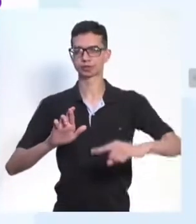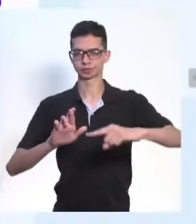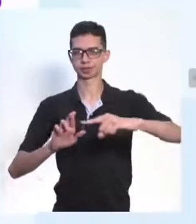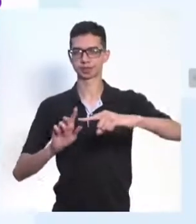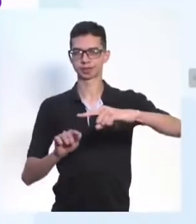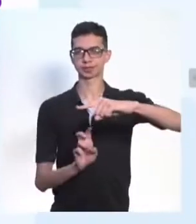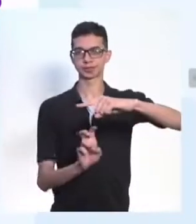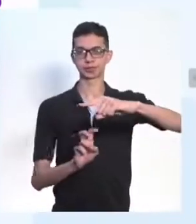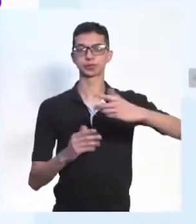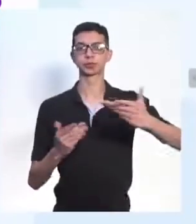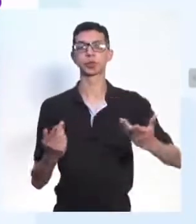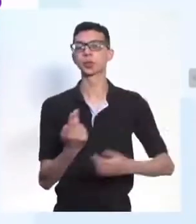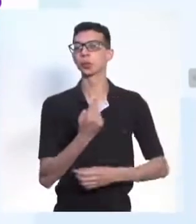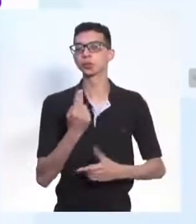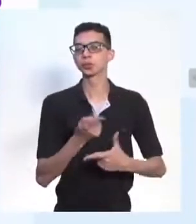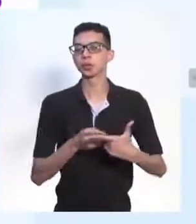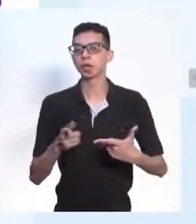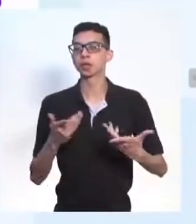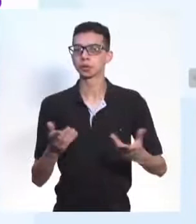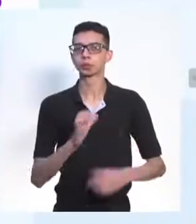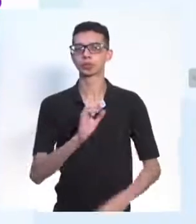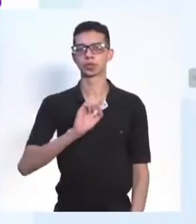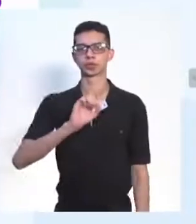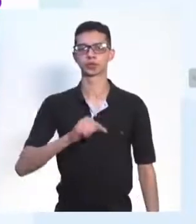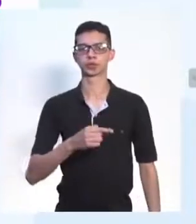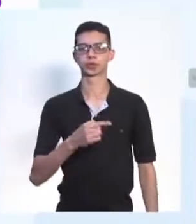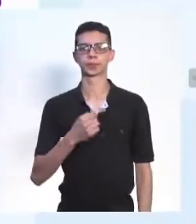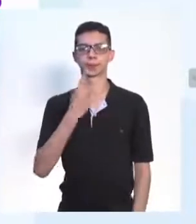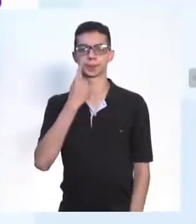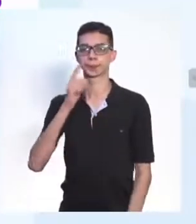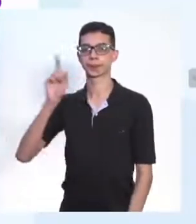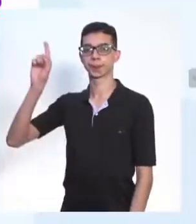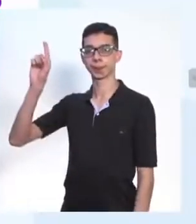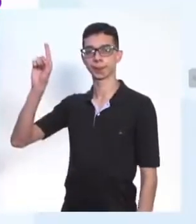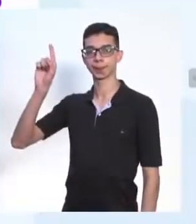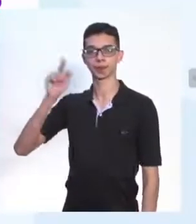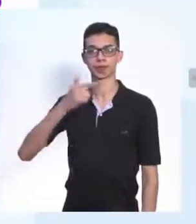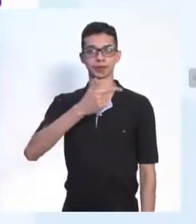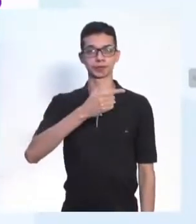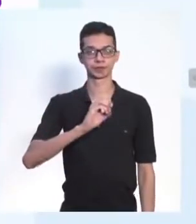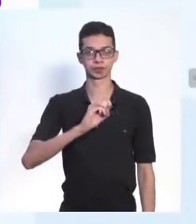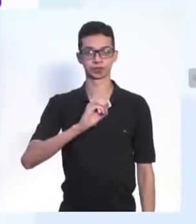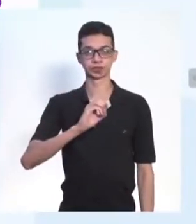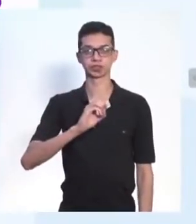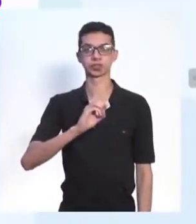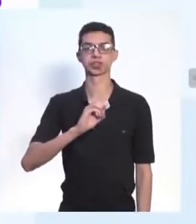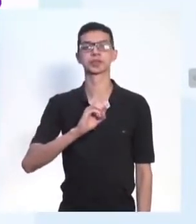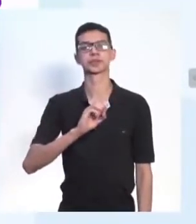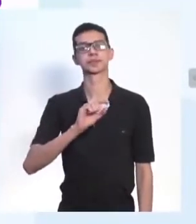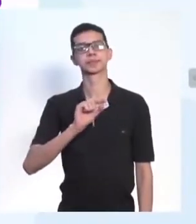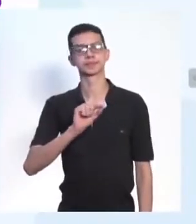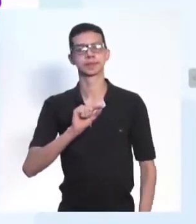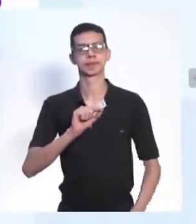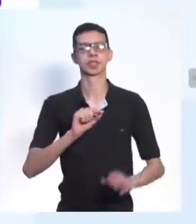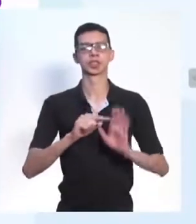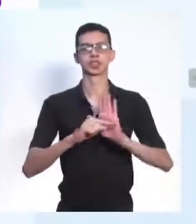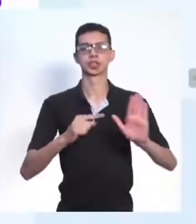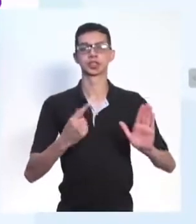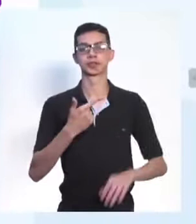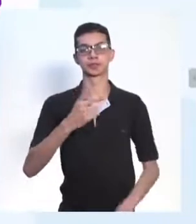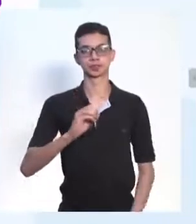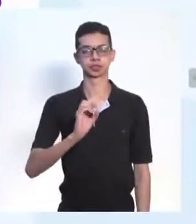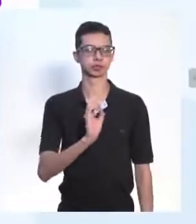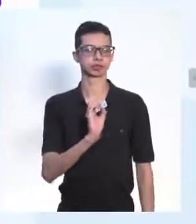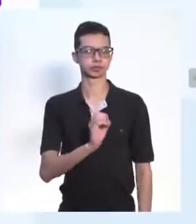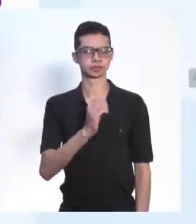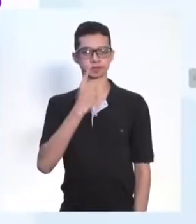certo? 20 dividido por 5, 4. 20 tira 20, 0. Está